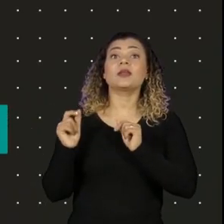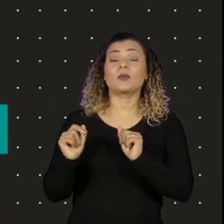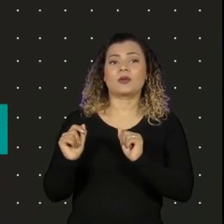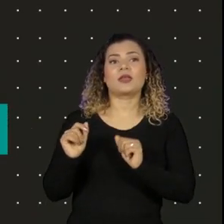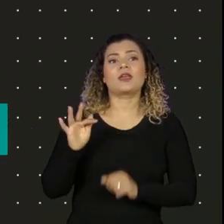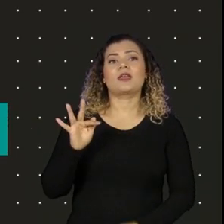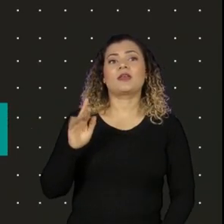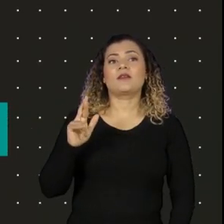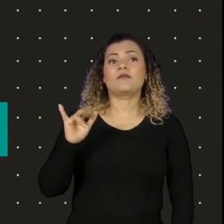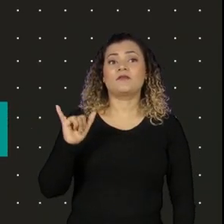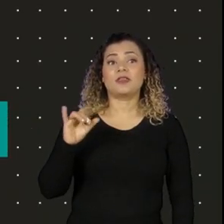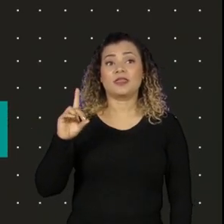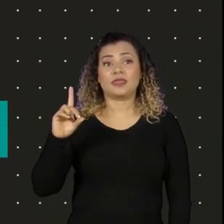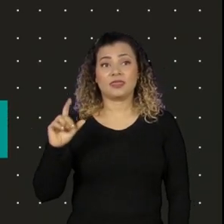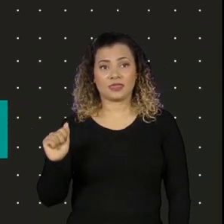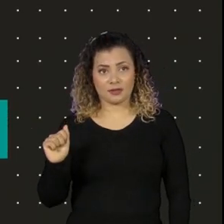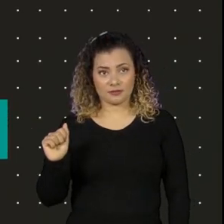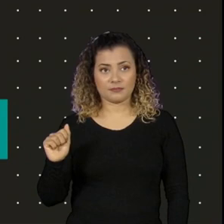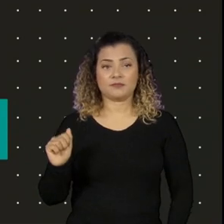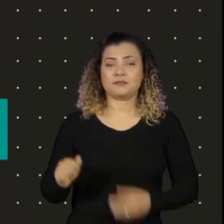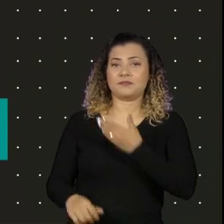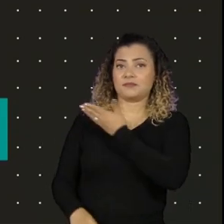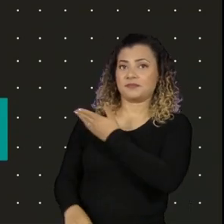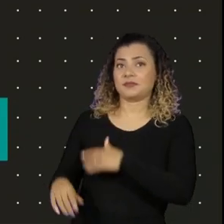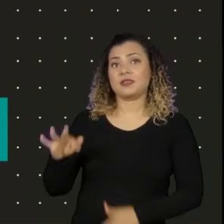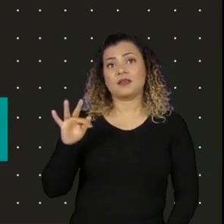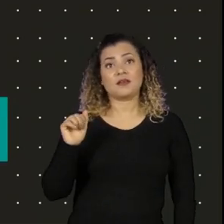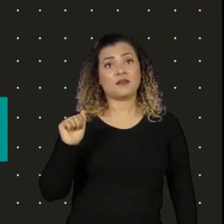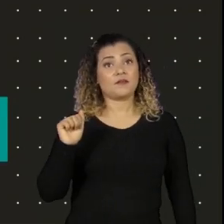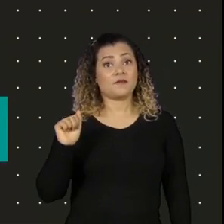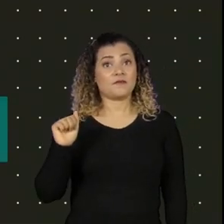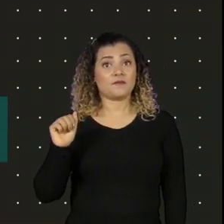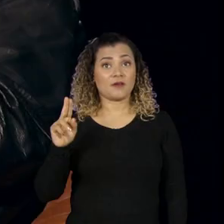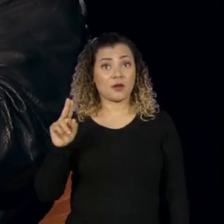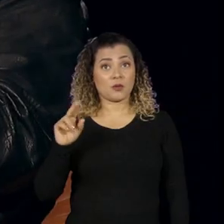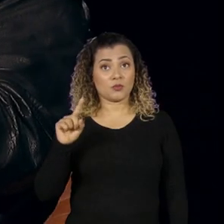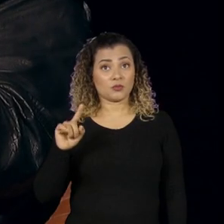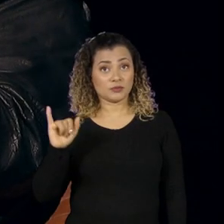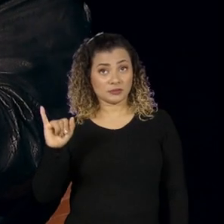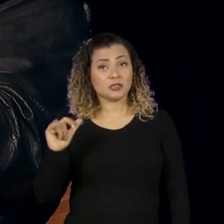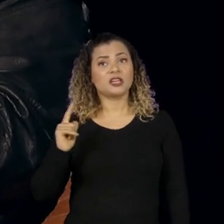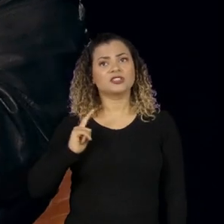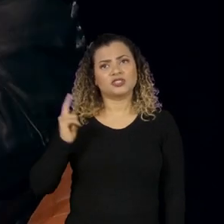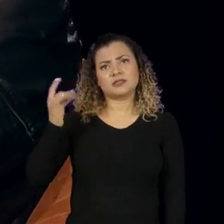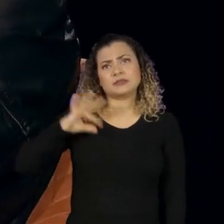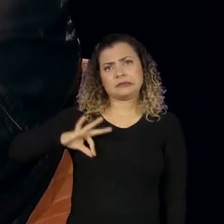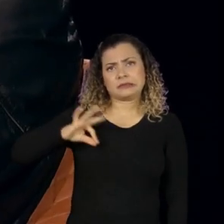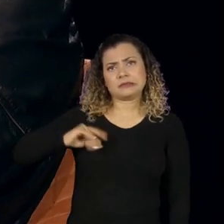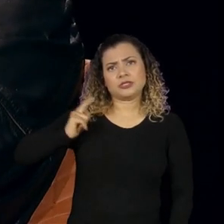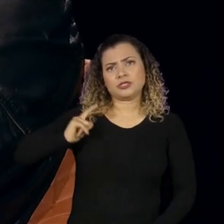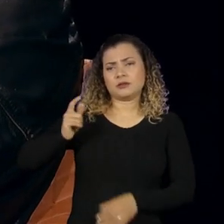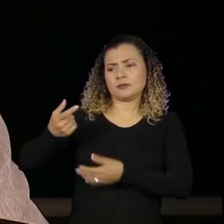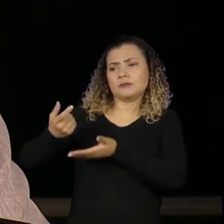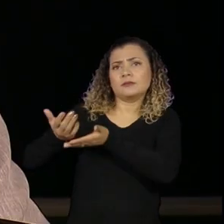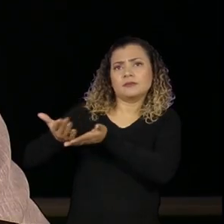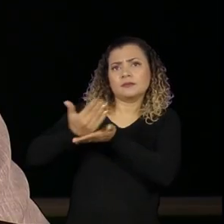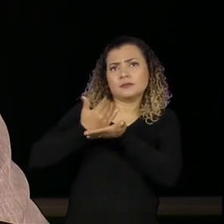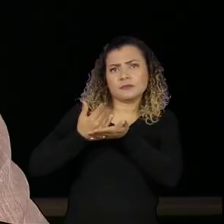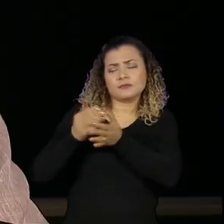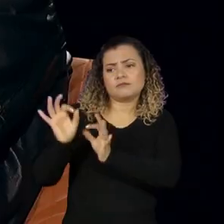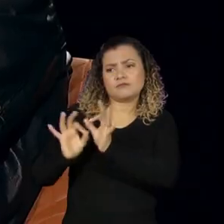com ele, né? E aí tinha uma graninha mínima que eu recebia, a produção era da Mica